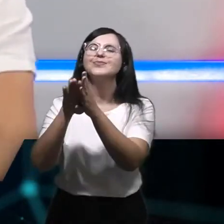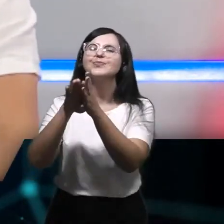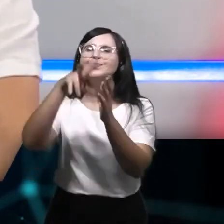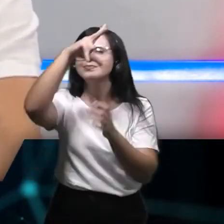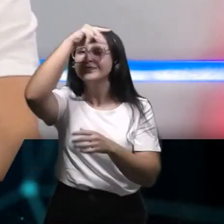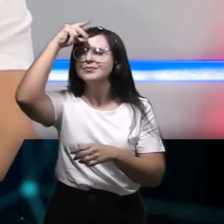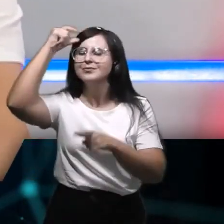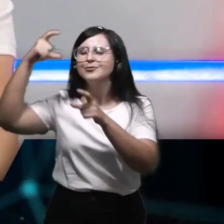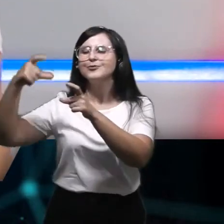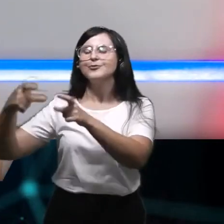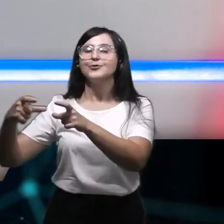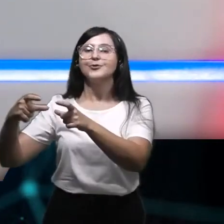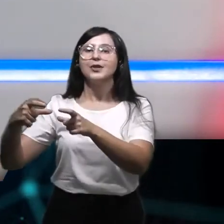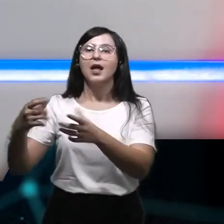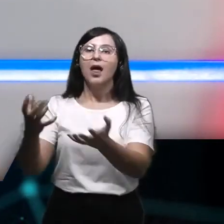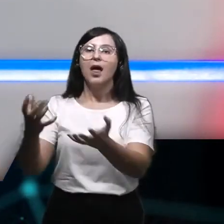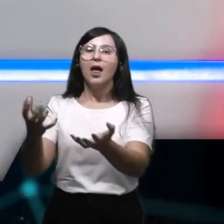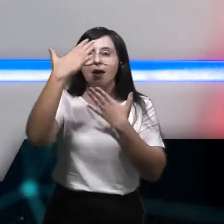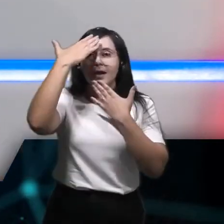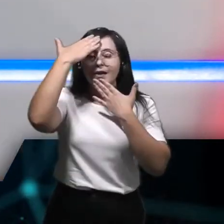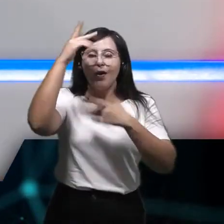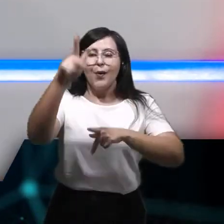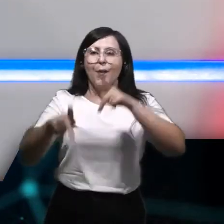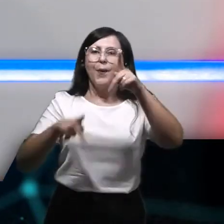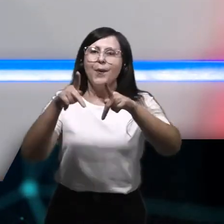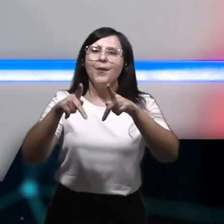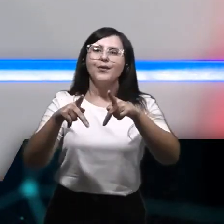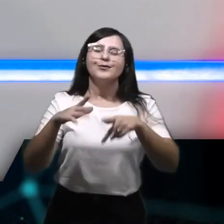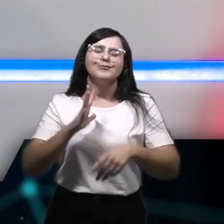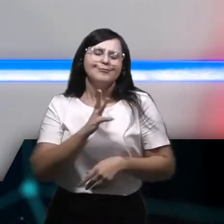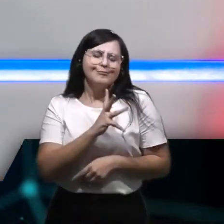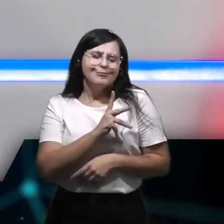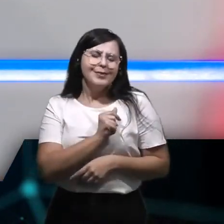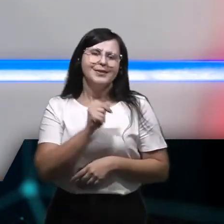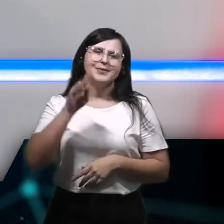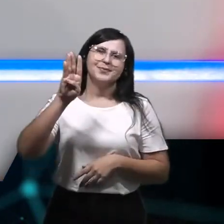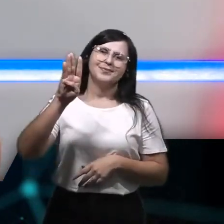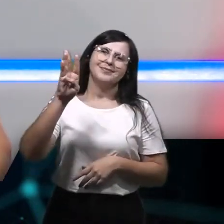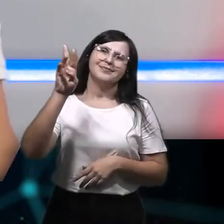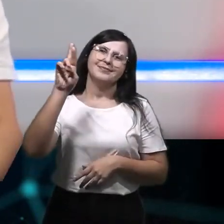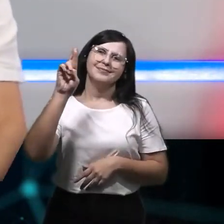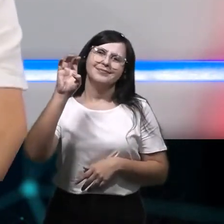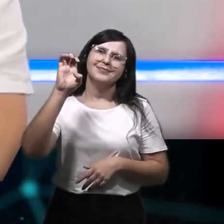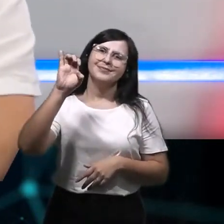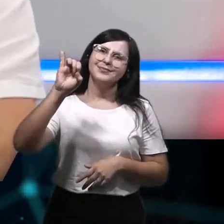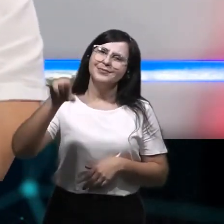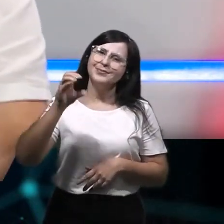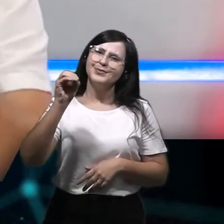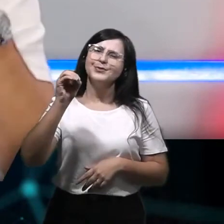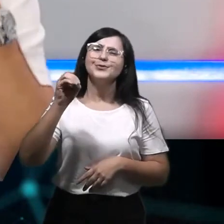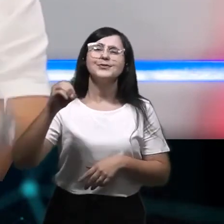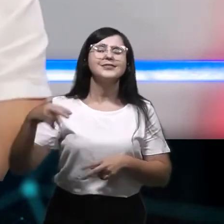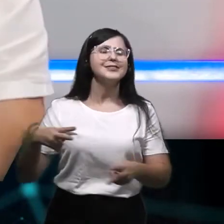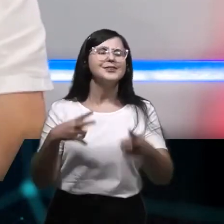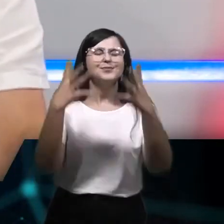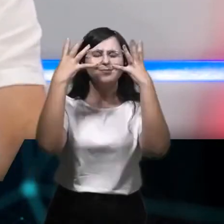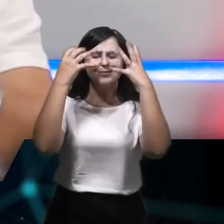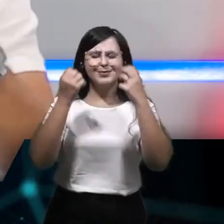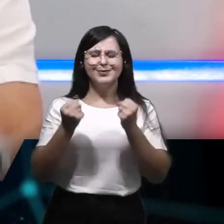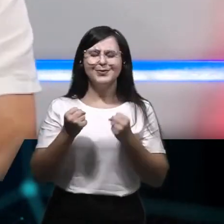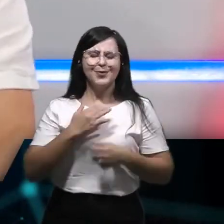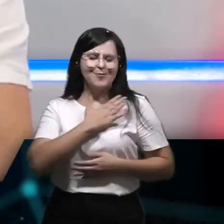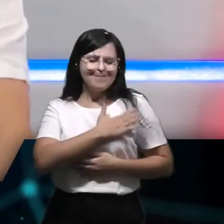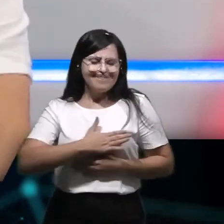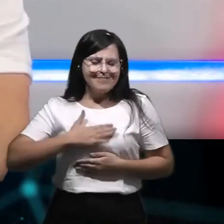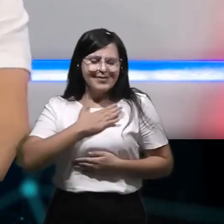agradecer ao povo do nosso município, meu amado povo brejense, que me recebe com muita satisfação, com